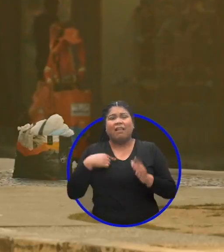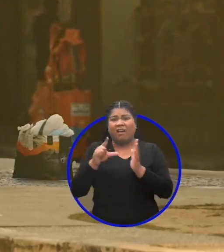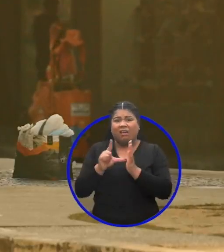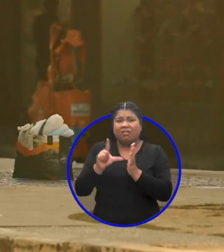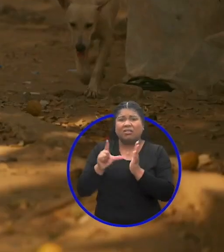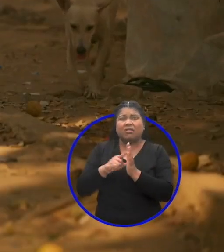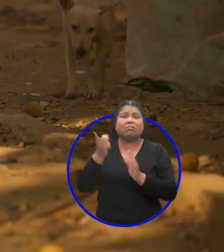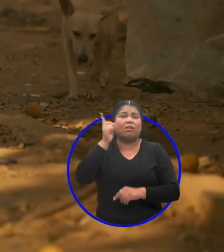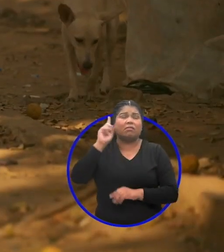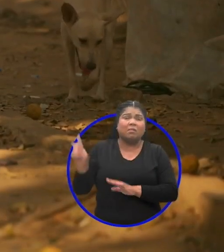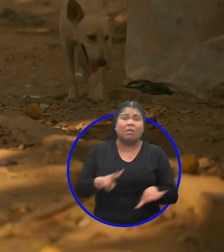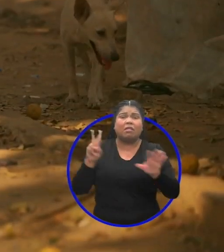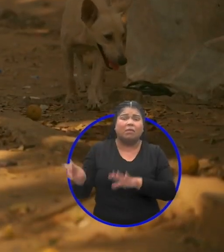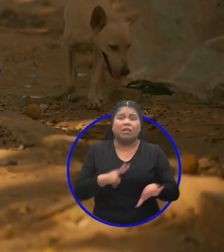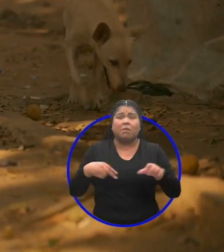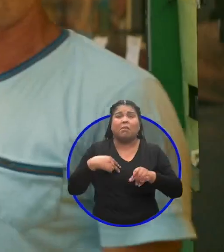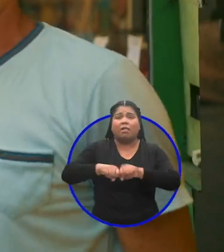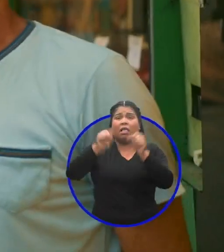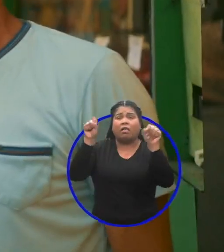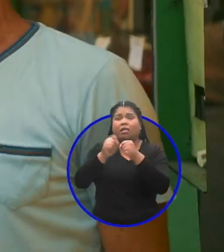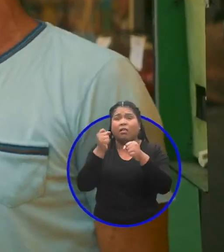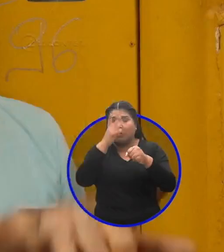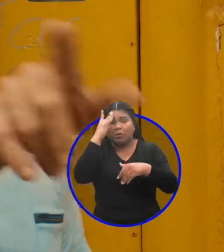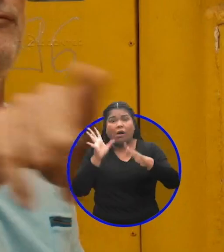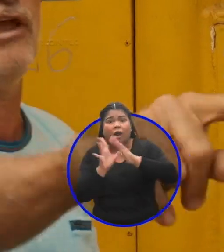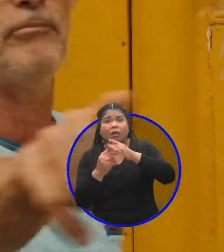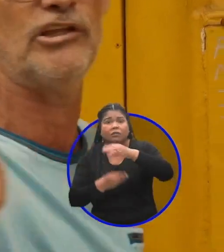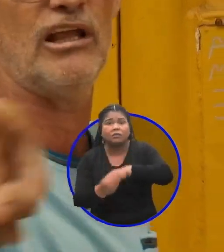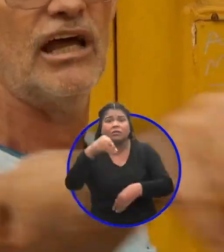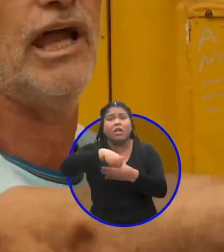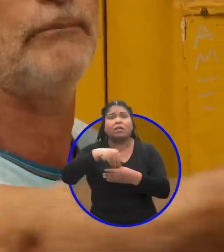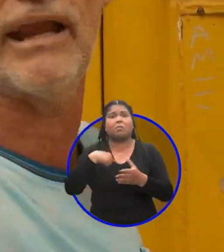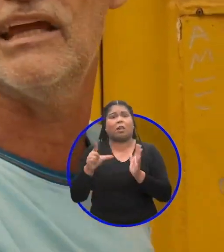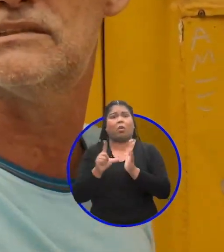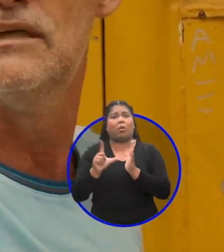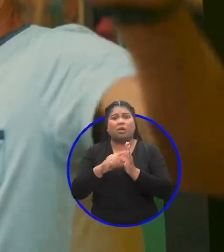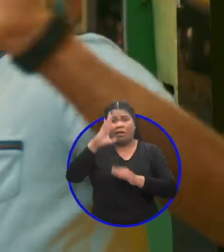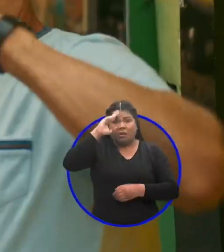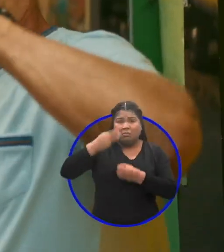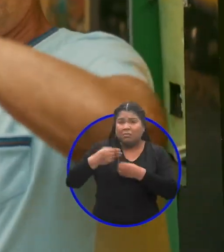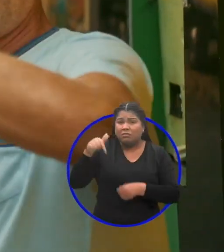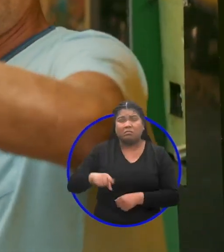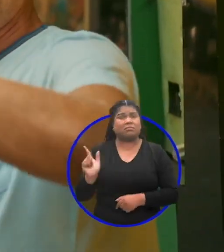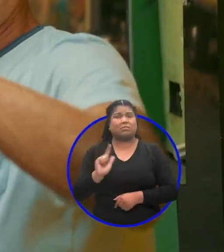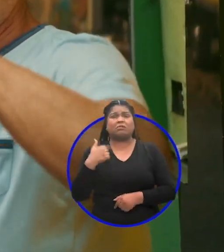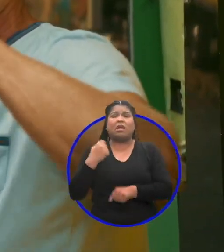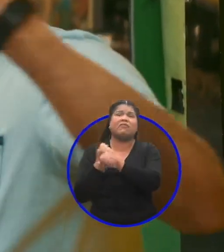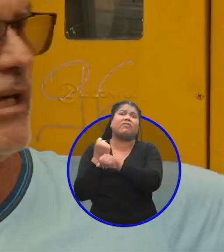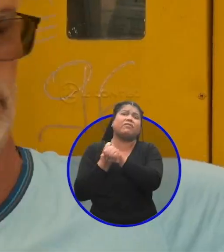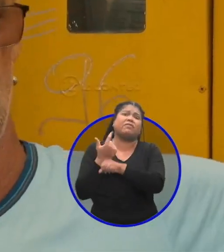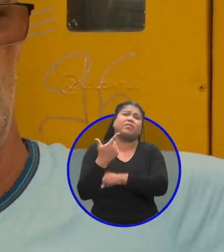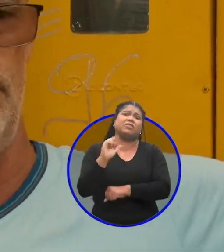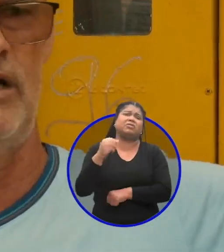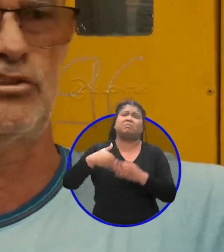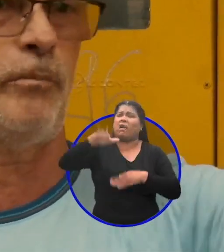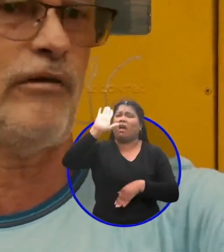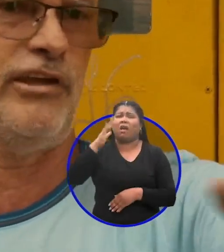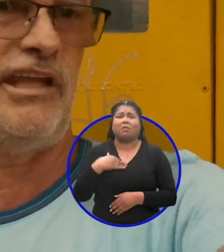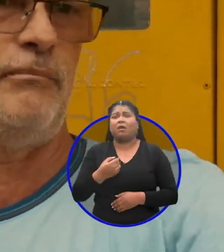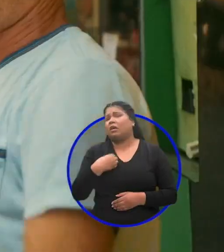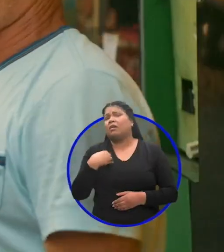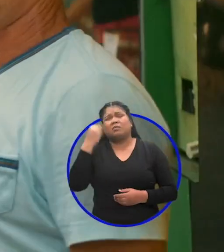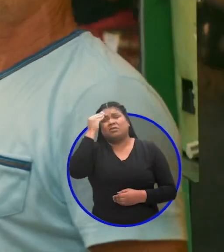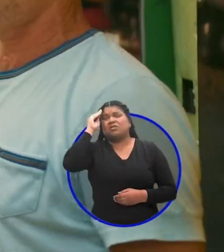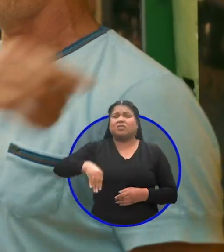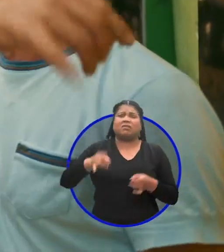Minha loja é arrombada toda semana. E a Guarda Municipal aqui nem vem. Pode olhar, nem aparece. Eu já tô aqui há 20 e poucos anos. Mas tô